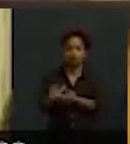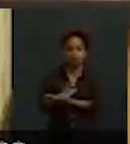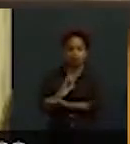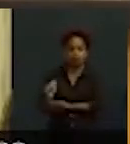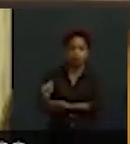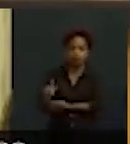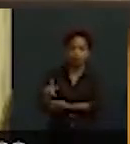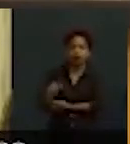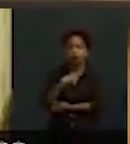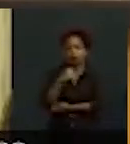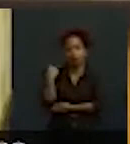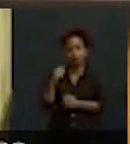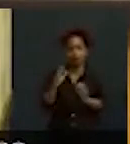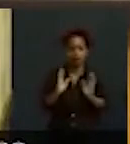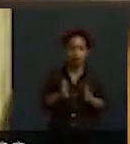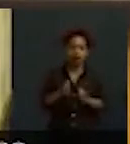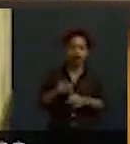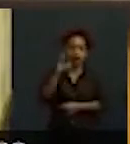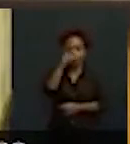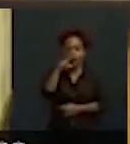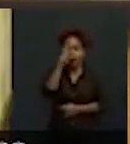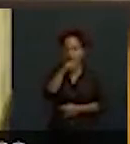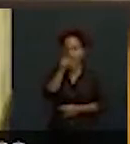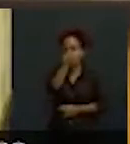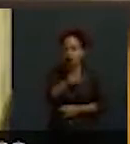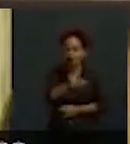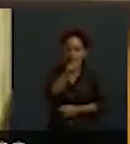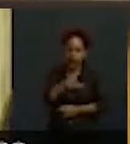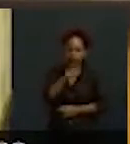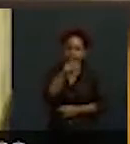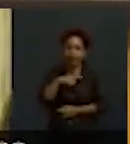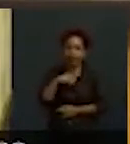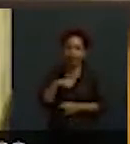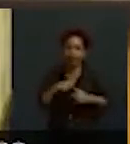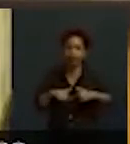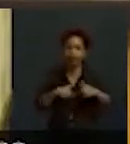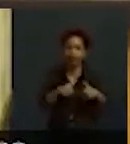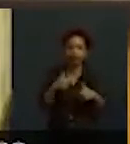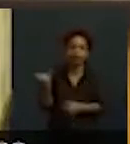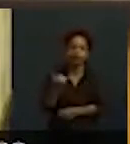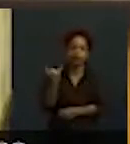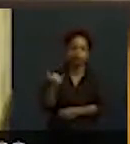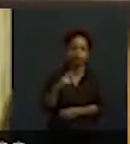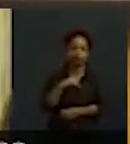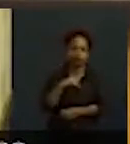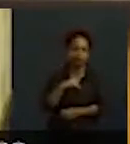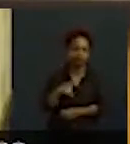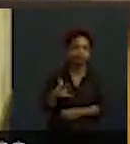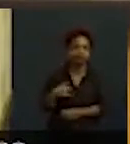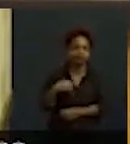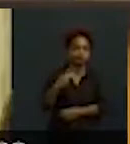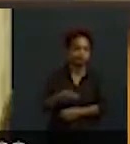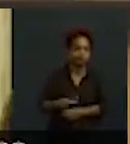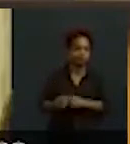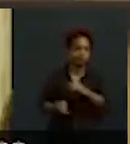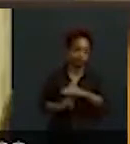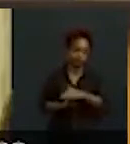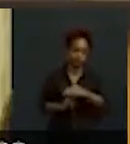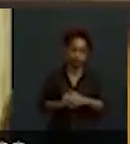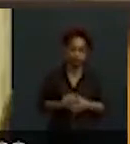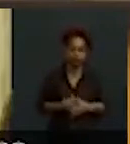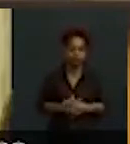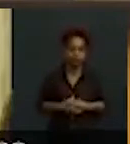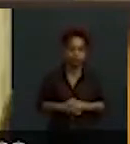ou falecidos, memoriam, que tenham prestado relevantes serviços à instituição.